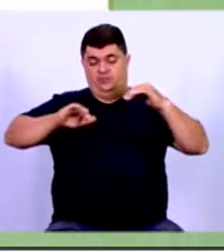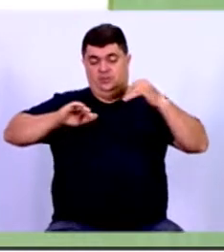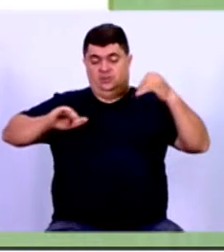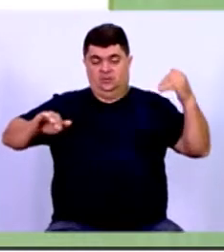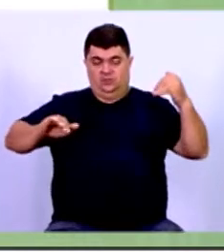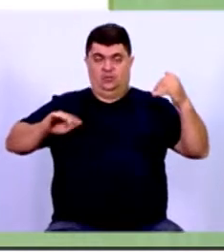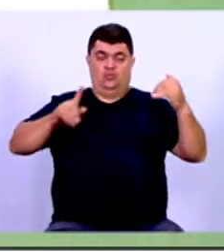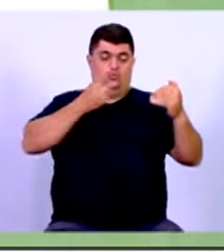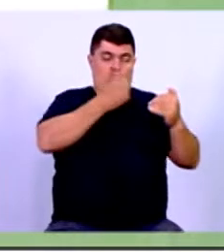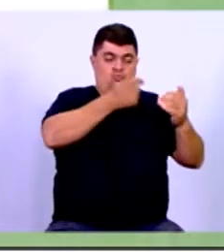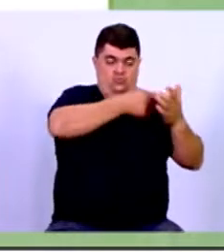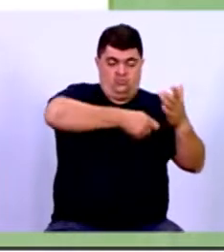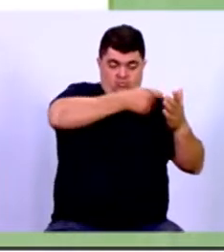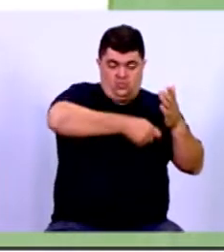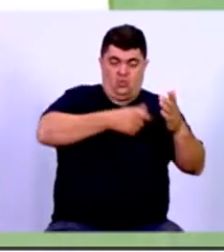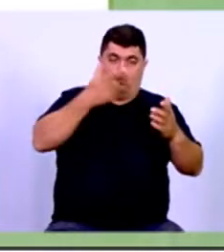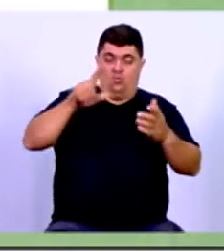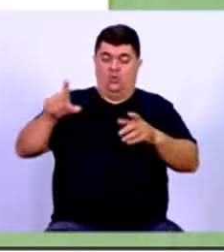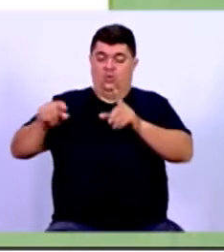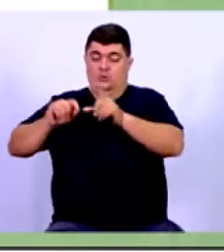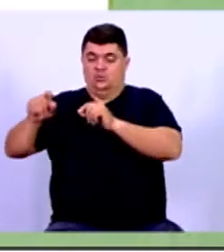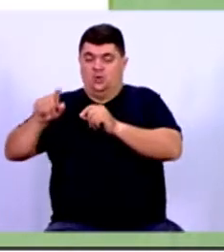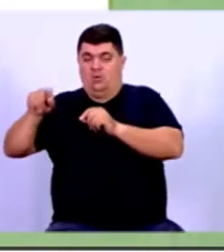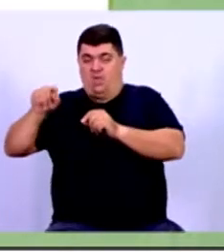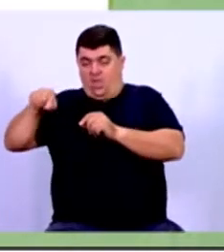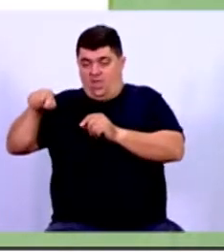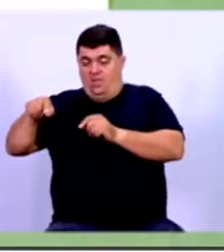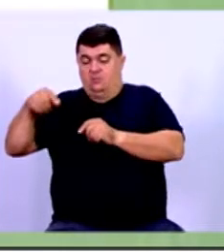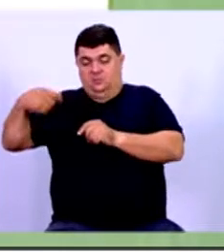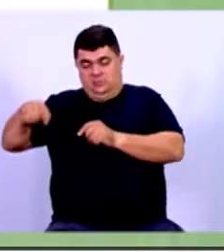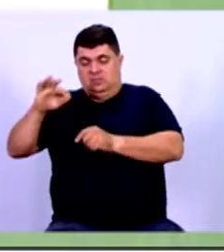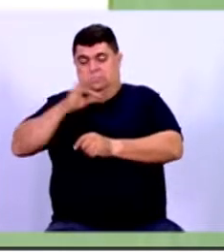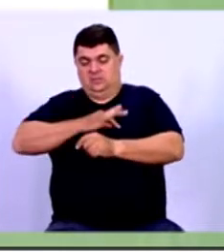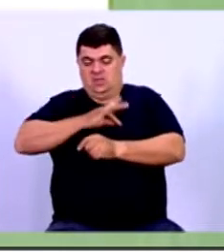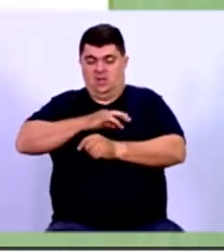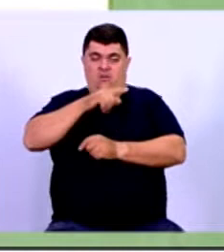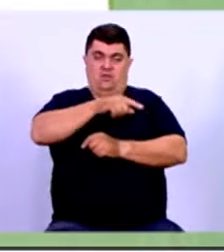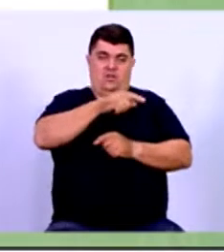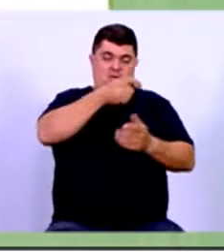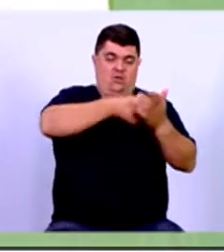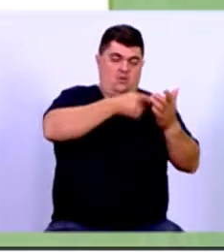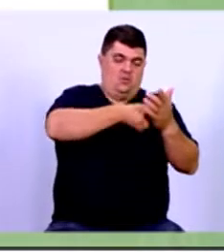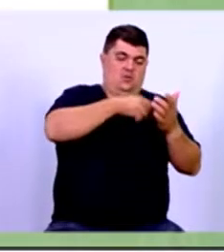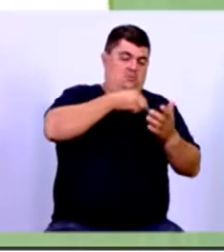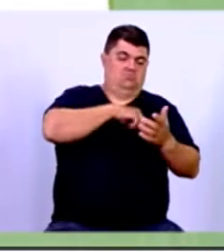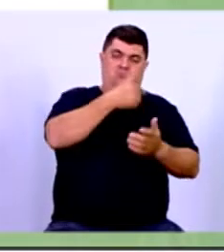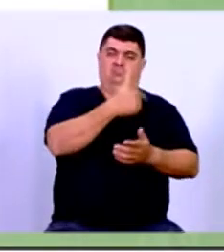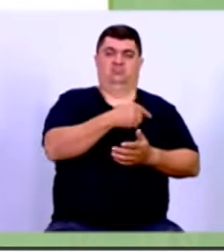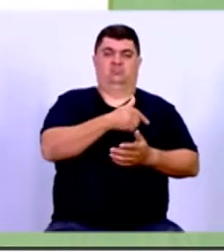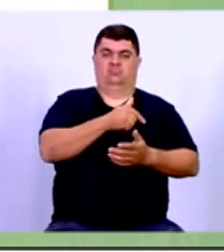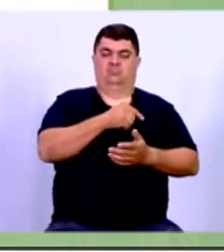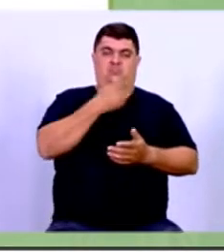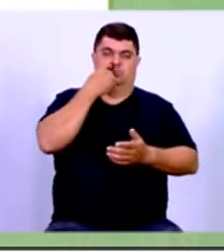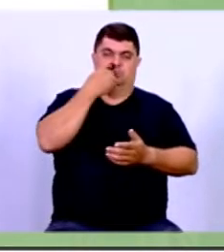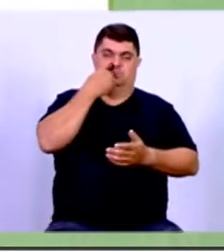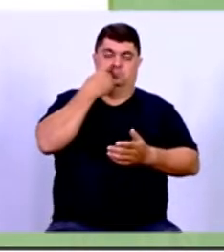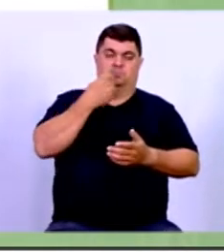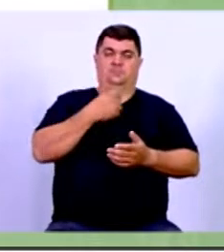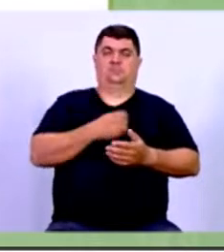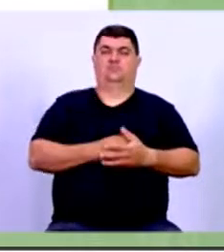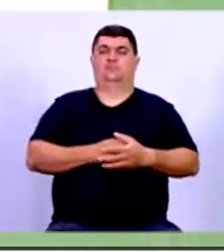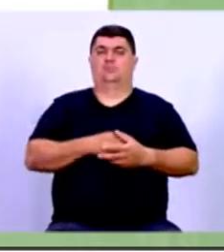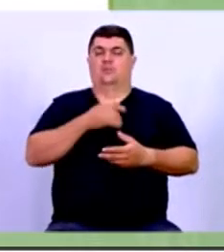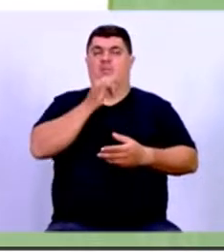além do auxílio transporte e do seguro contra acidentes. Então, quando é um estágio ofertado por uma instituição, vamos supor,